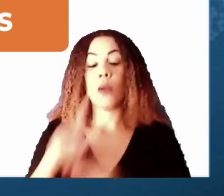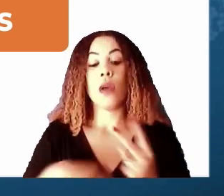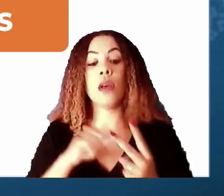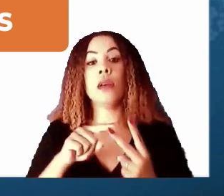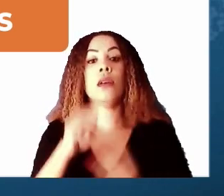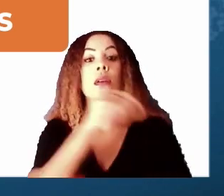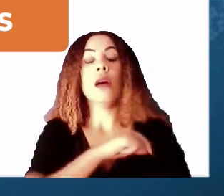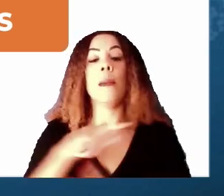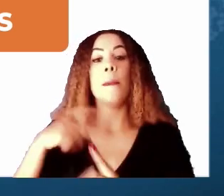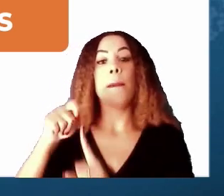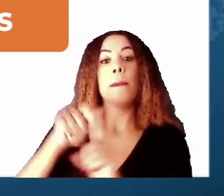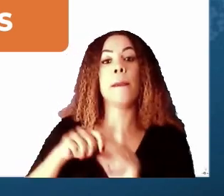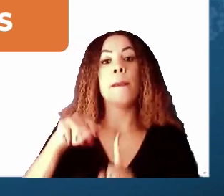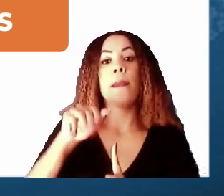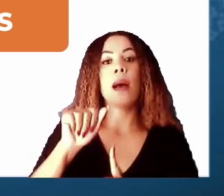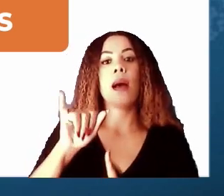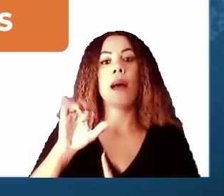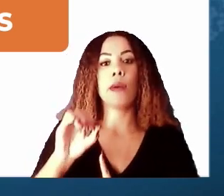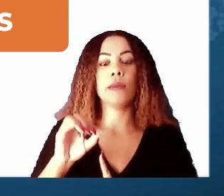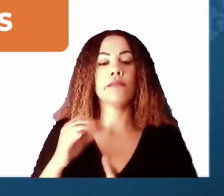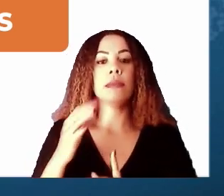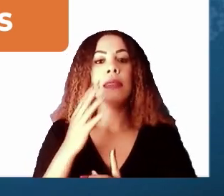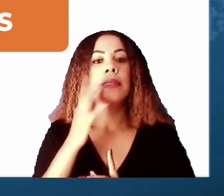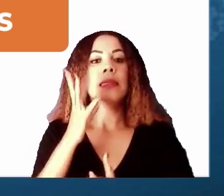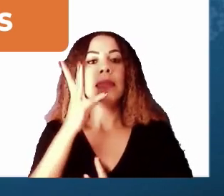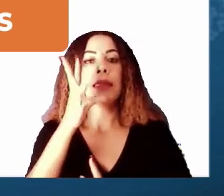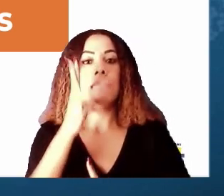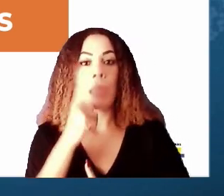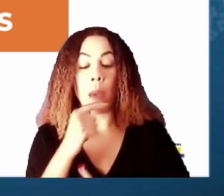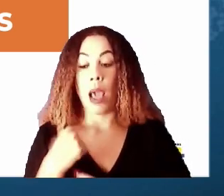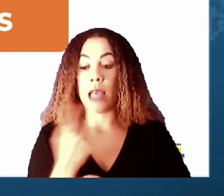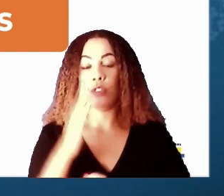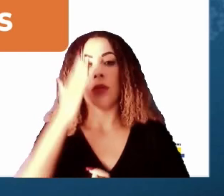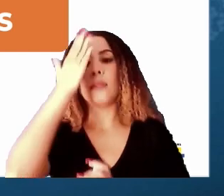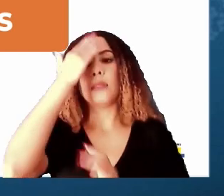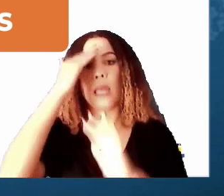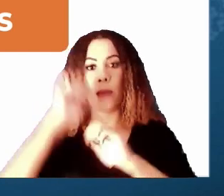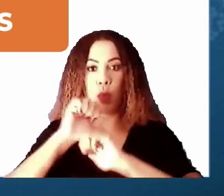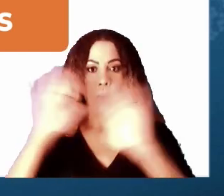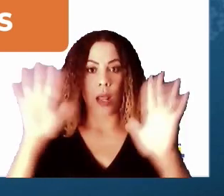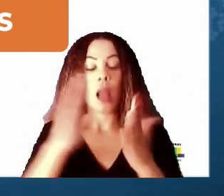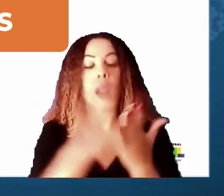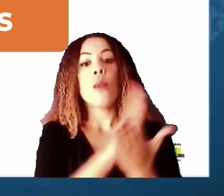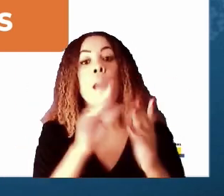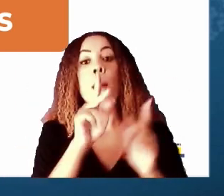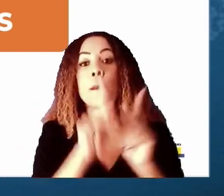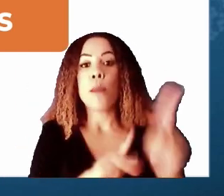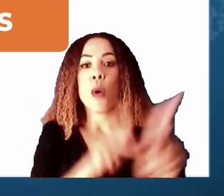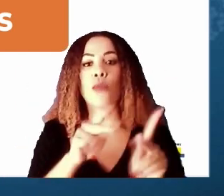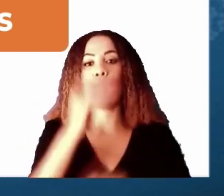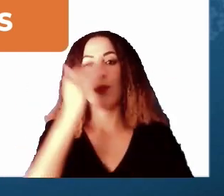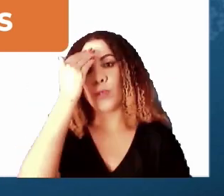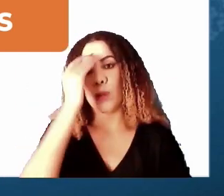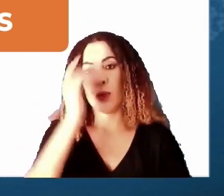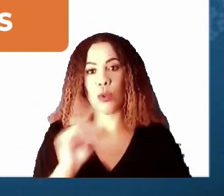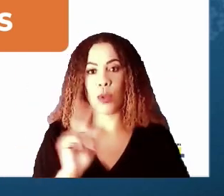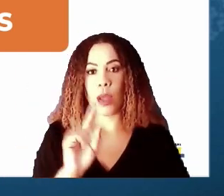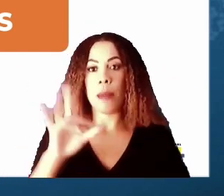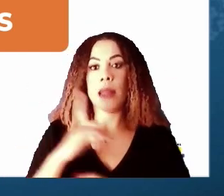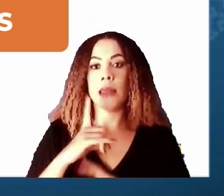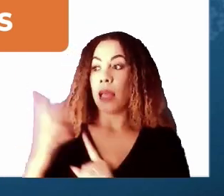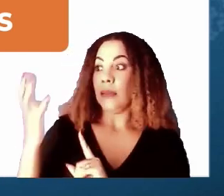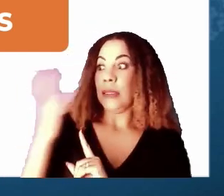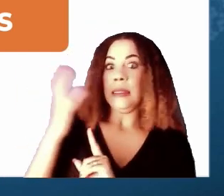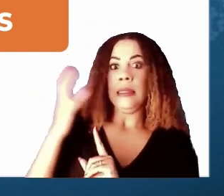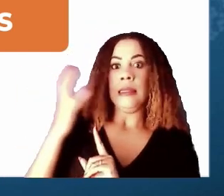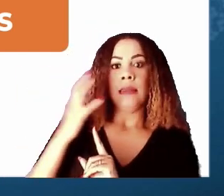tem clareza. Para a população geral, nem tanto, a gente entende, mas isso acaba exercendo uma pressão sobre o Ministério da Saúde.